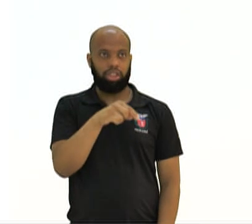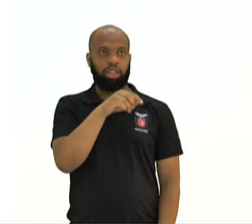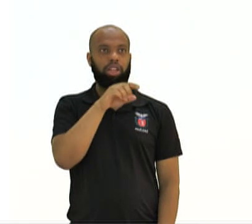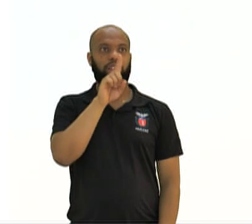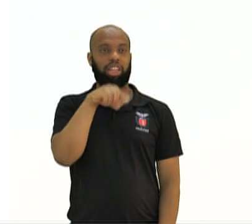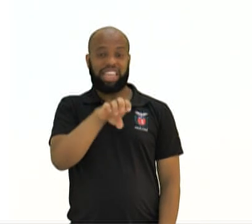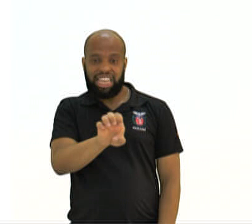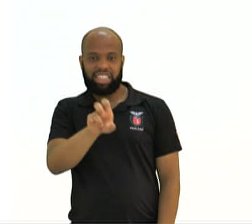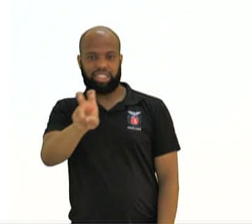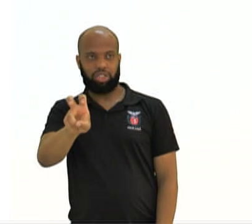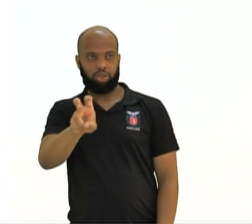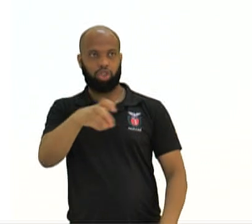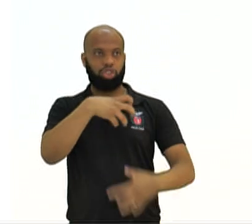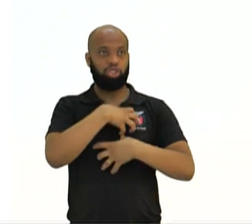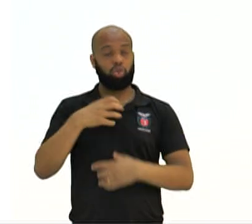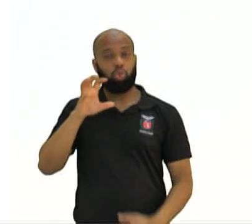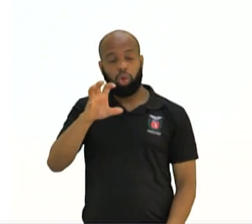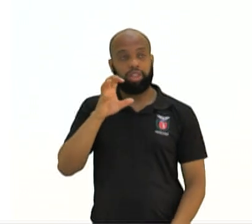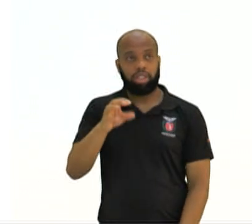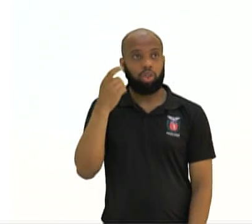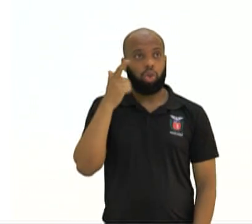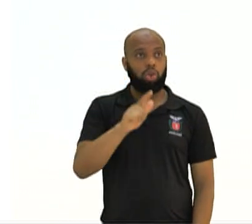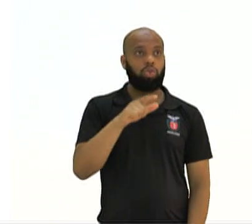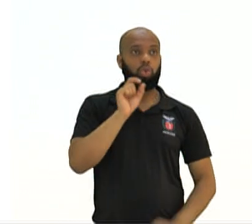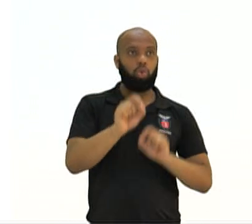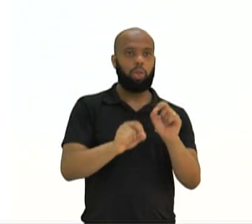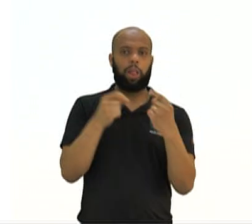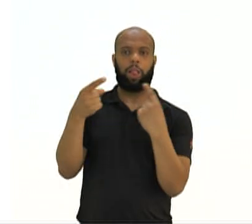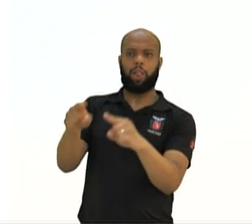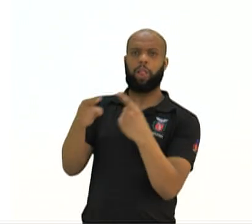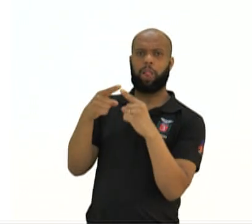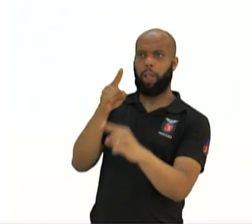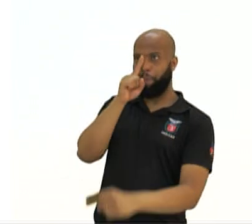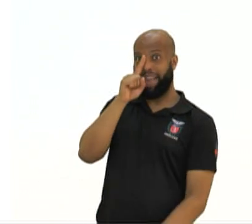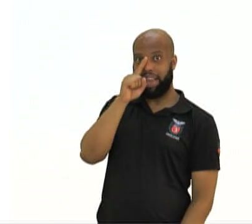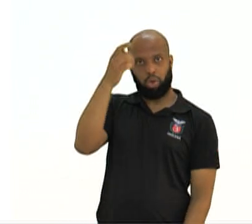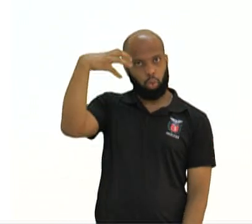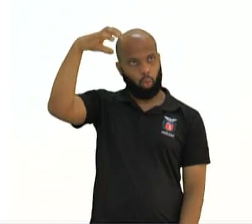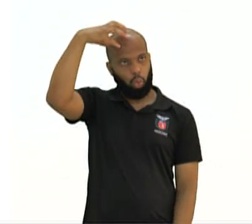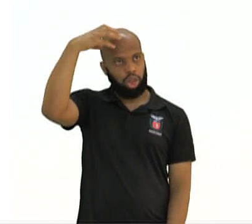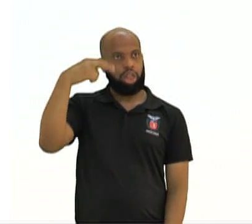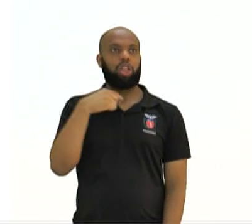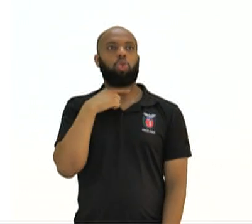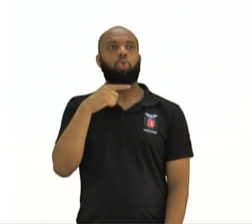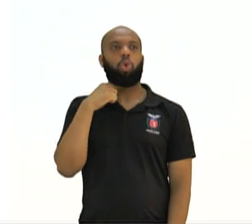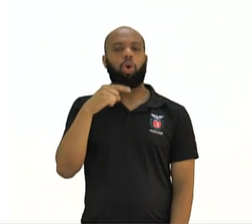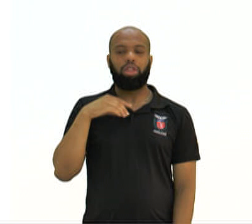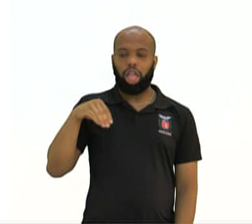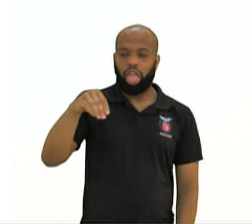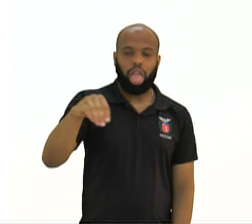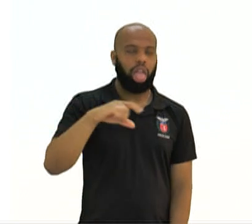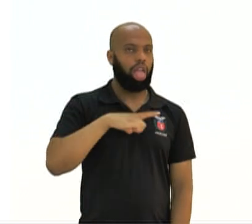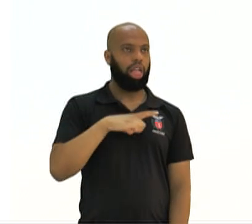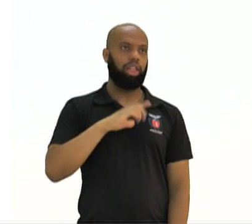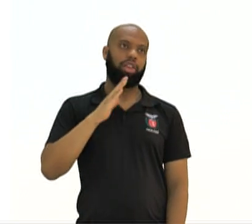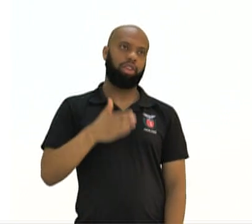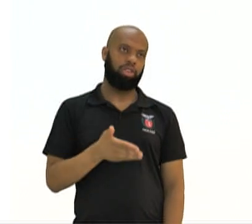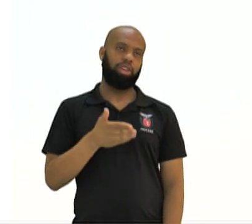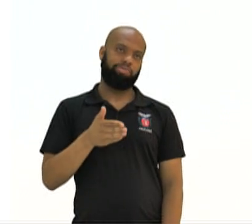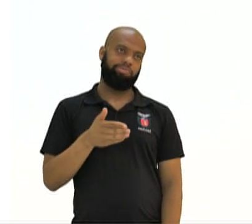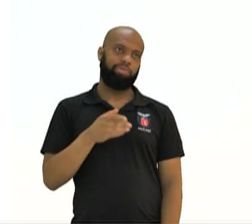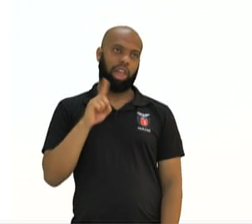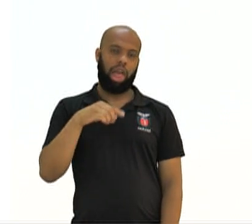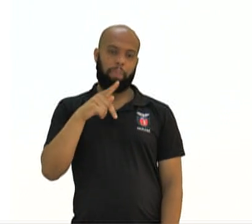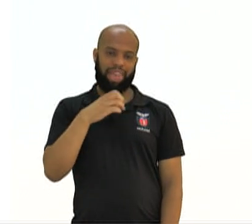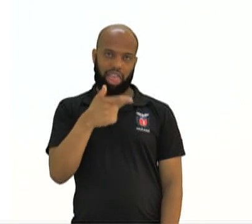Então, nessa posição, ele ameaça o rei. O rei não pode vir para frente porque tem uma casa impedindo, né? Uma peça impedindo,